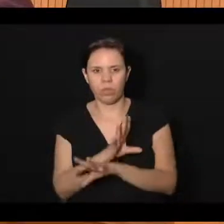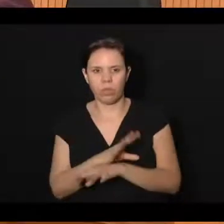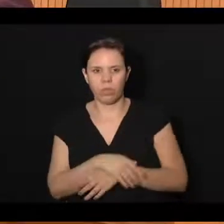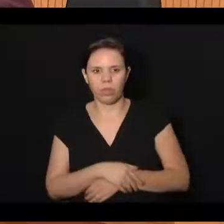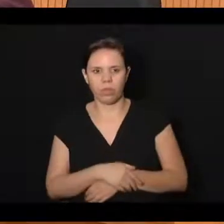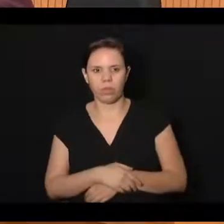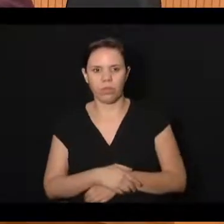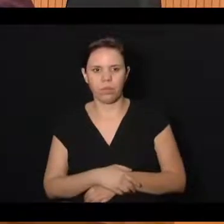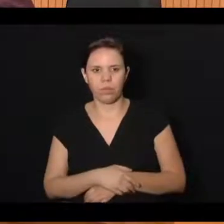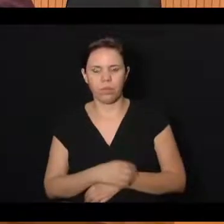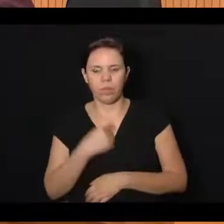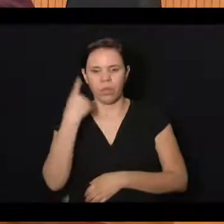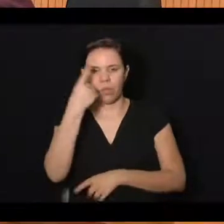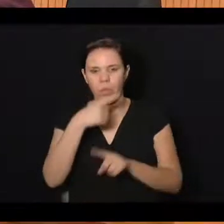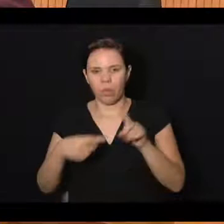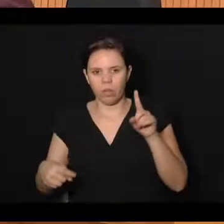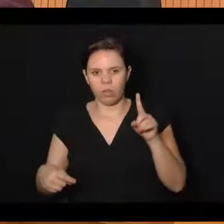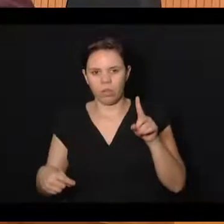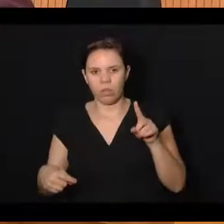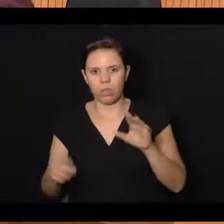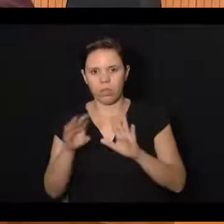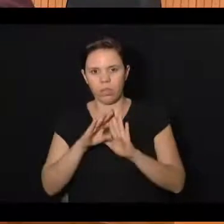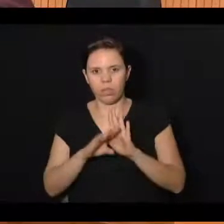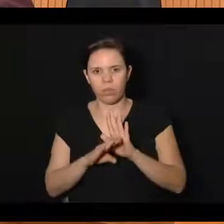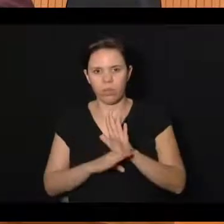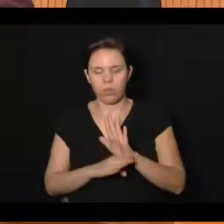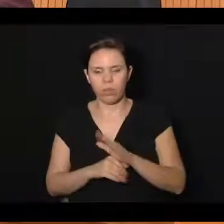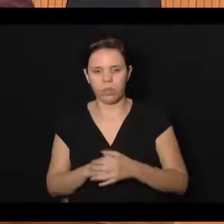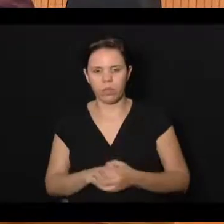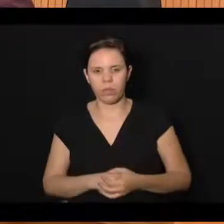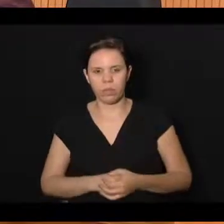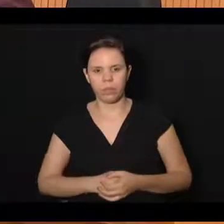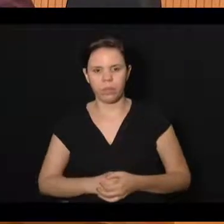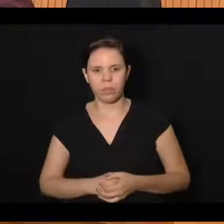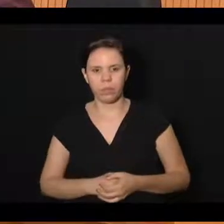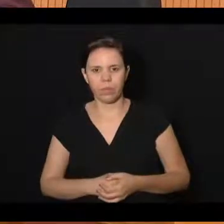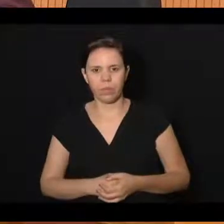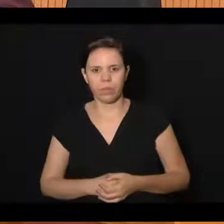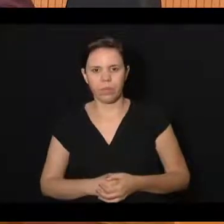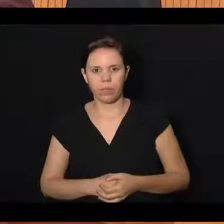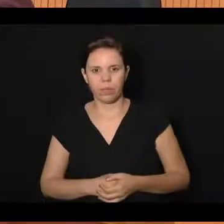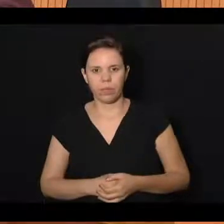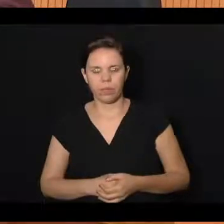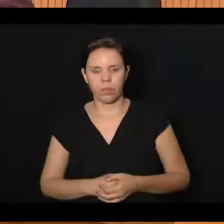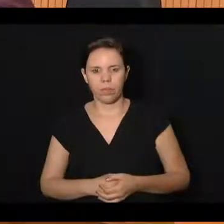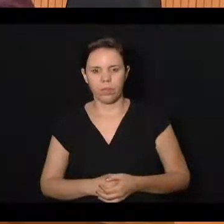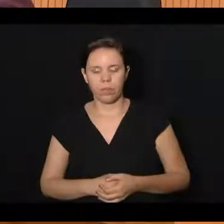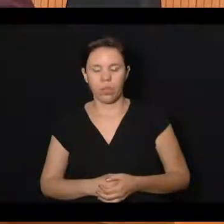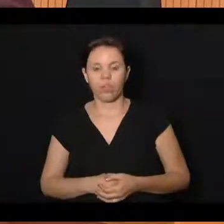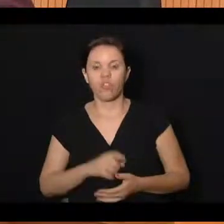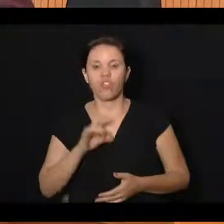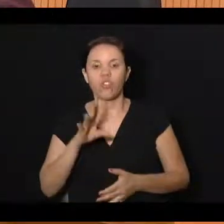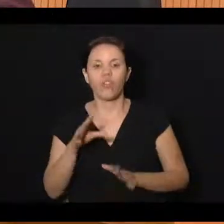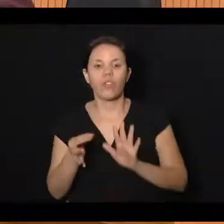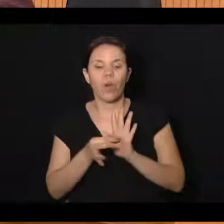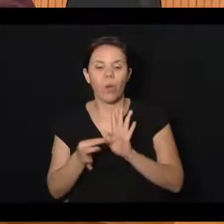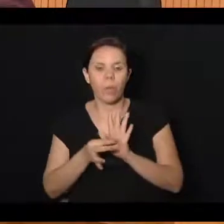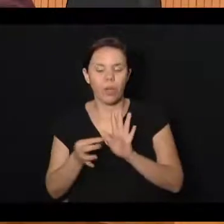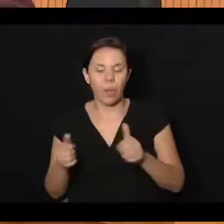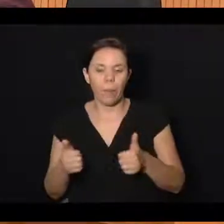temas debatidos está a inclusão do dia do acolhimento da pessoa em situação de rua no calendário de